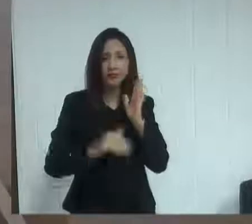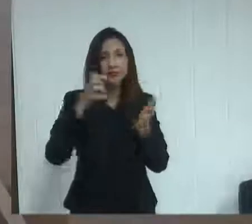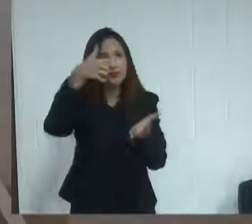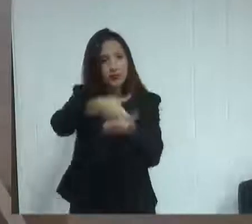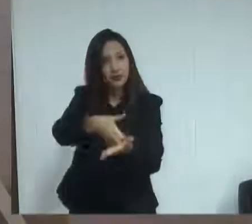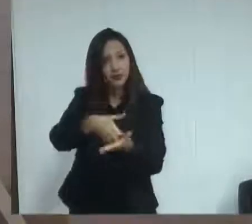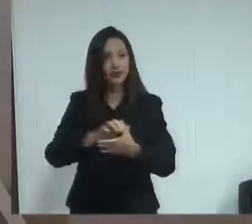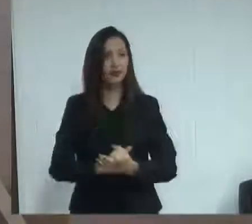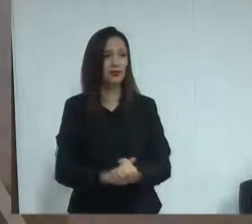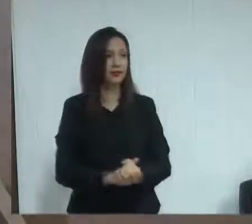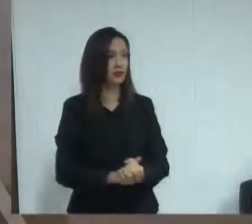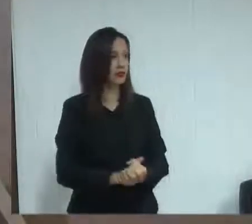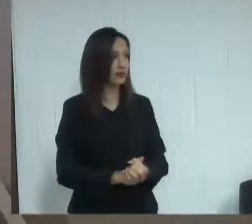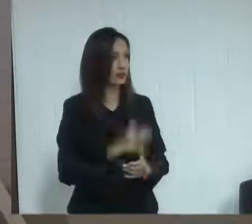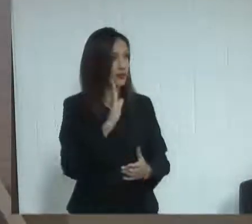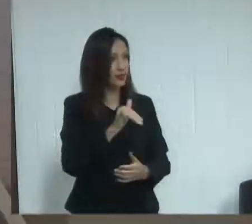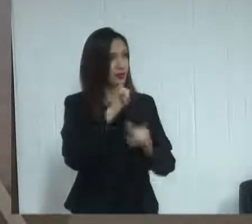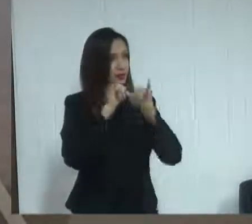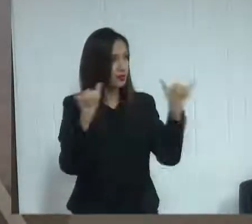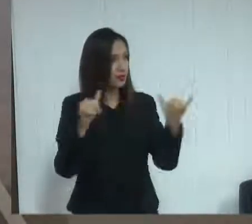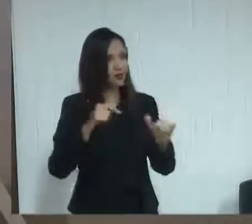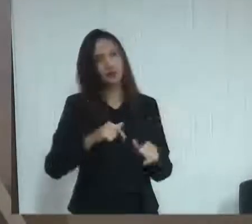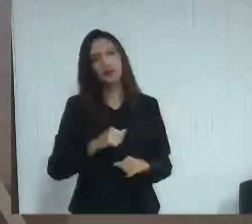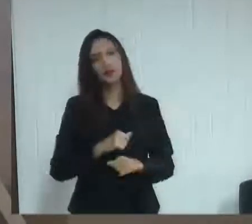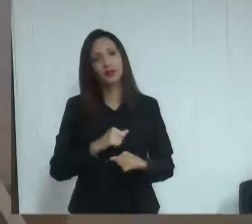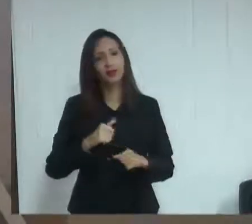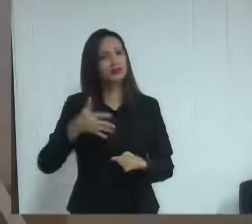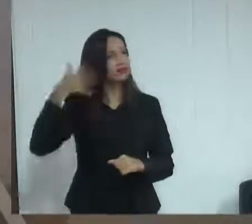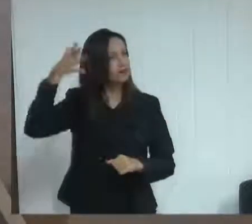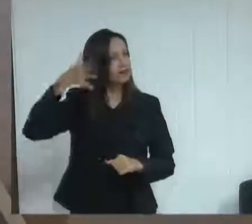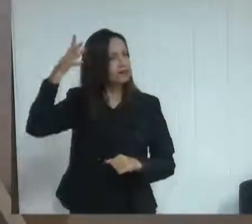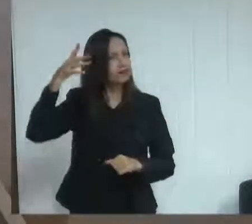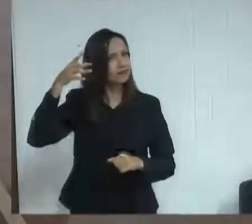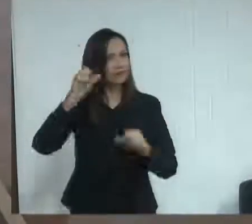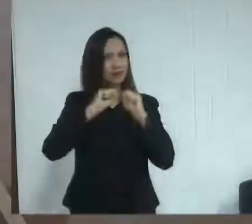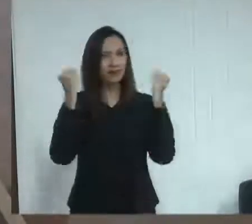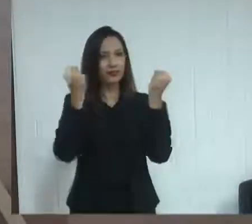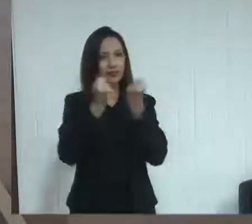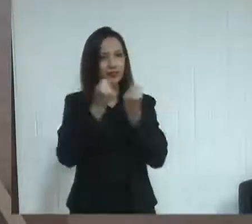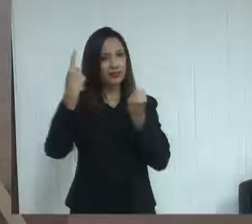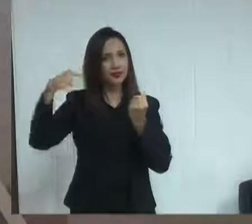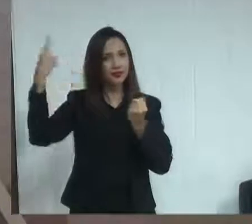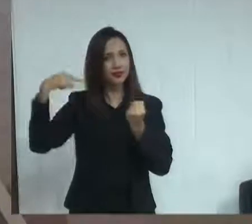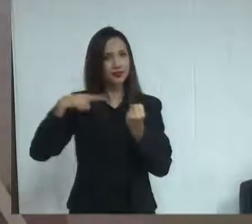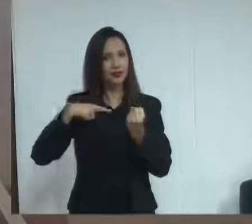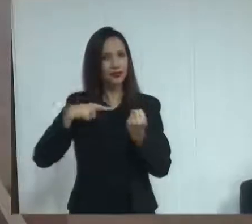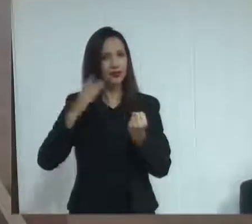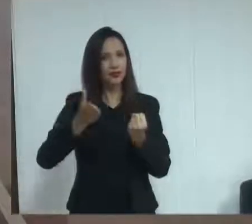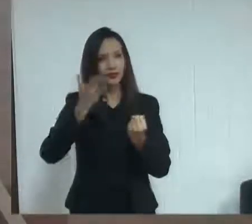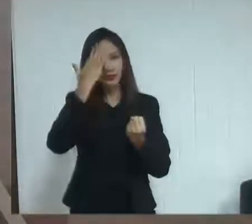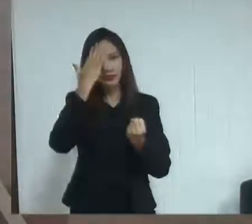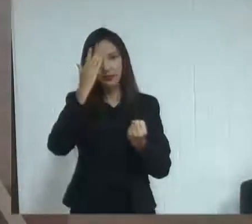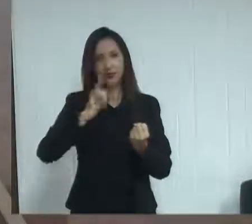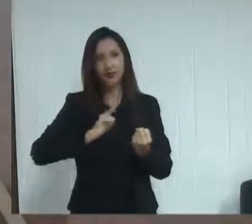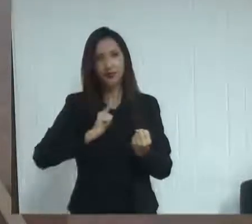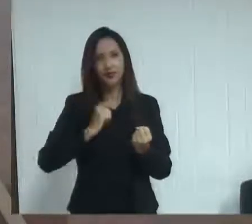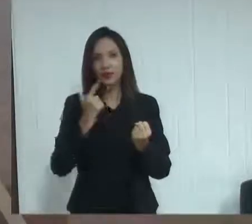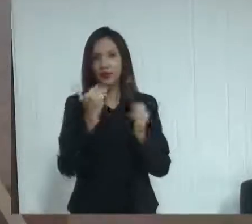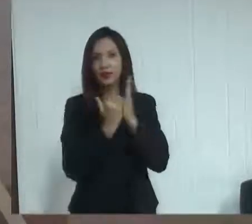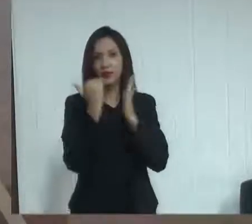disse aqui na sessão passada, que este é o meu entendimento, que não há aumento